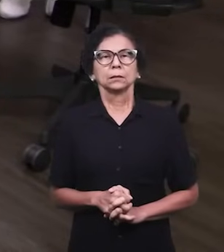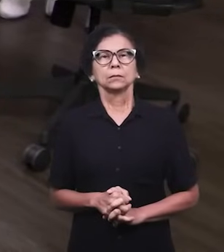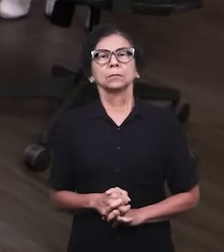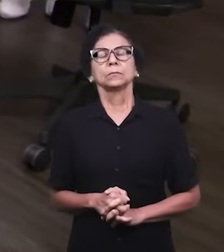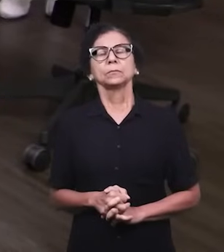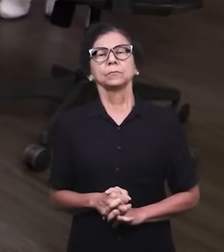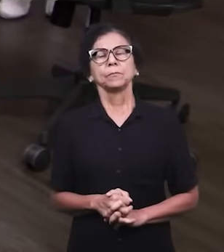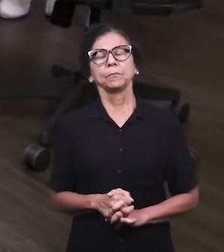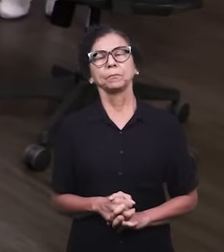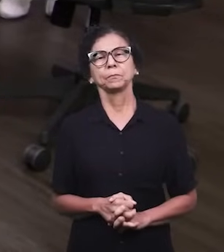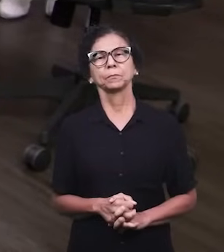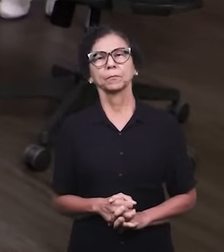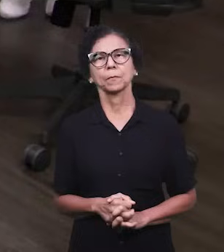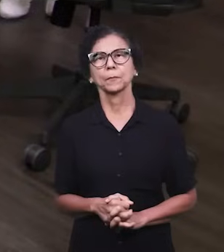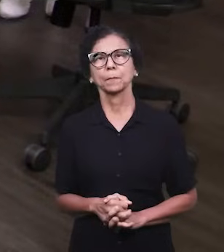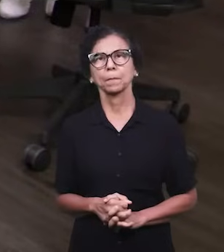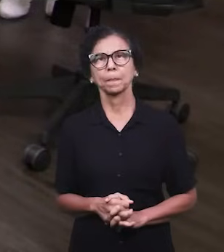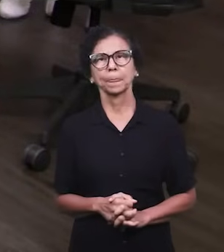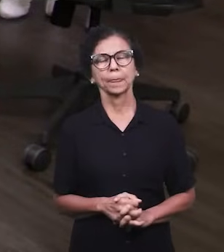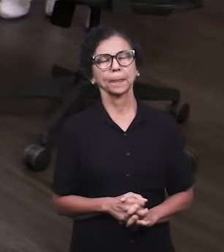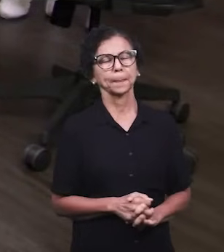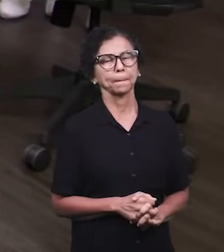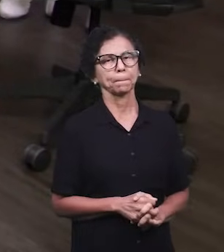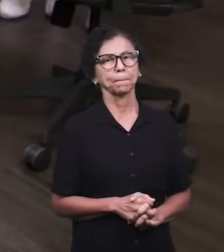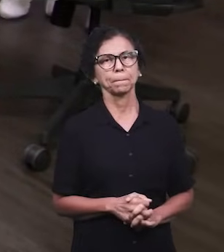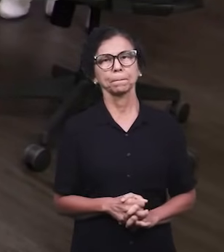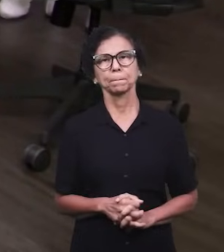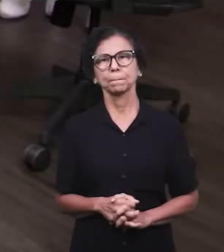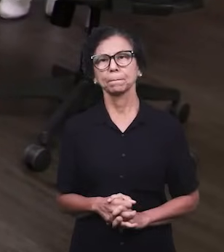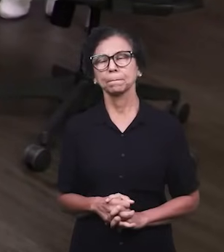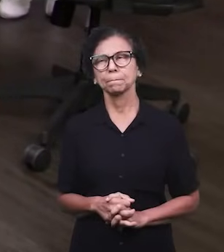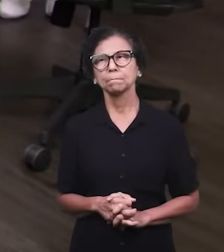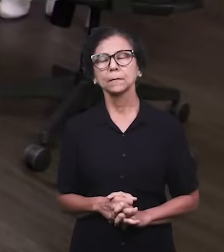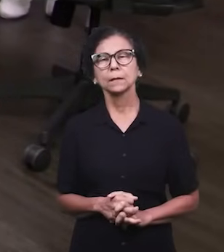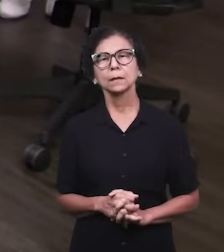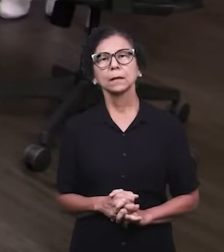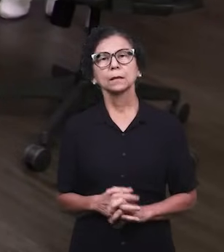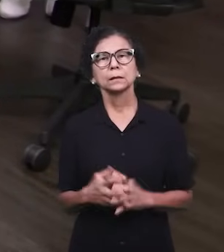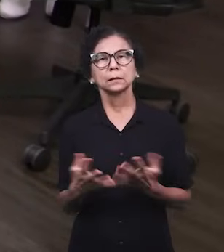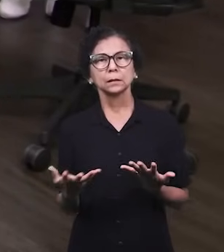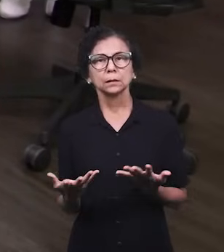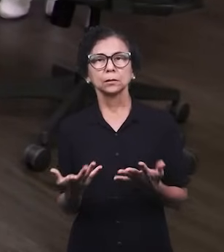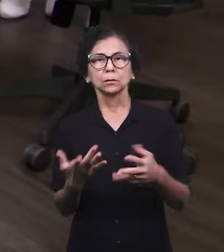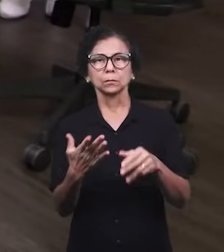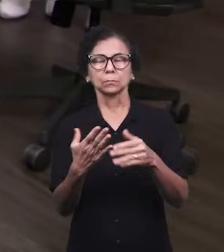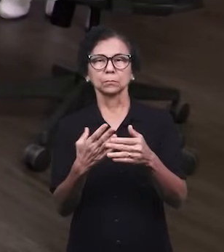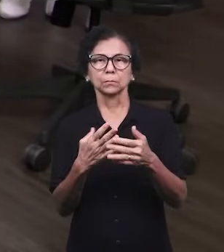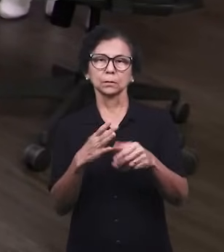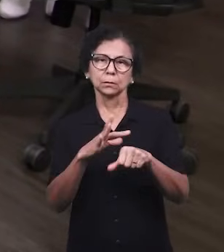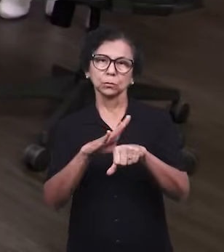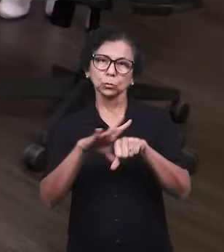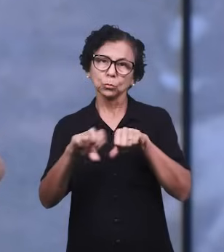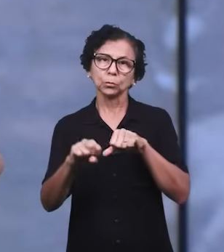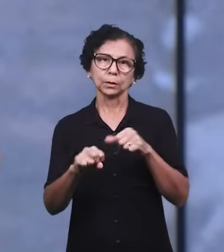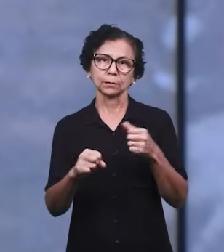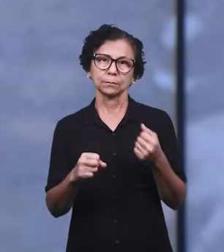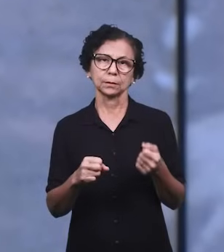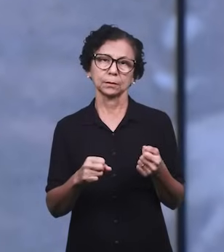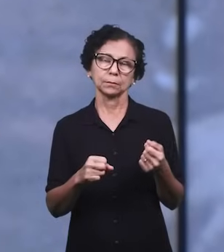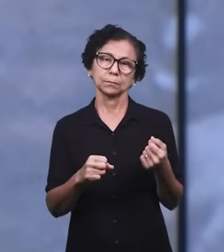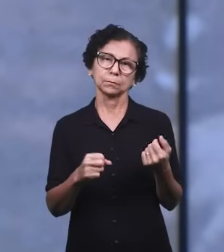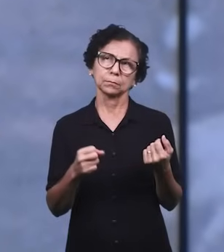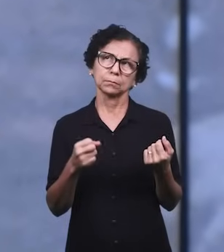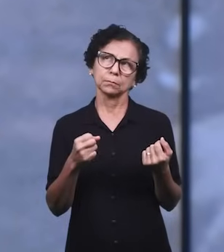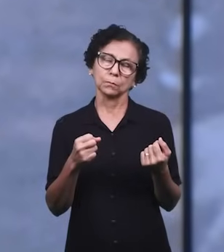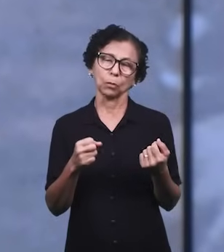E aqui eu vou usar uma expressão, que nós estamos falando de cura. Né? Para que haja cura, é preciso que haja antes a doença. Certo?